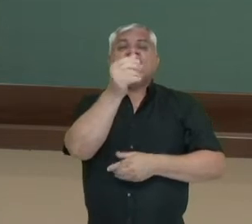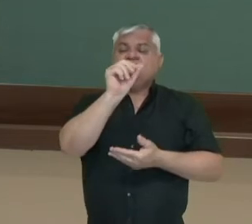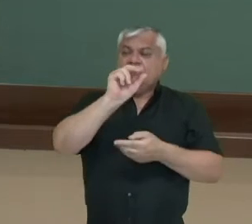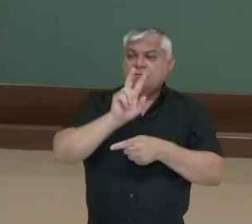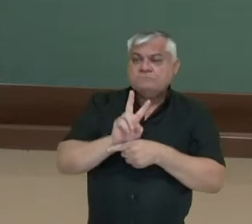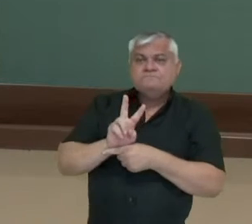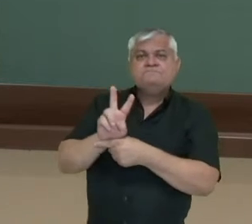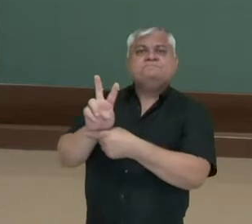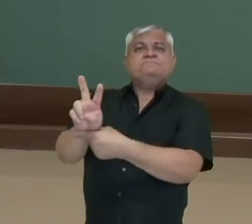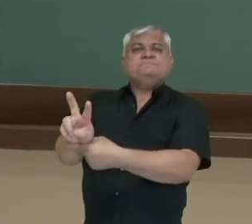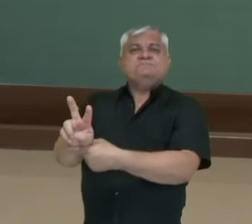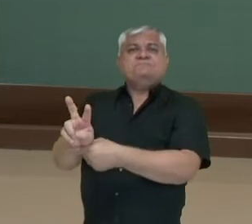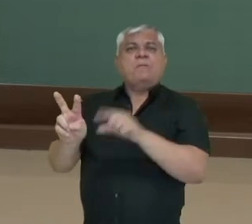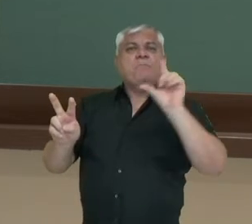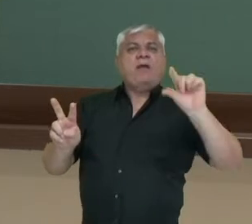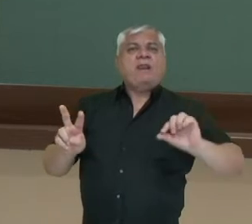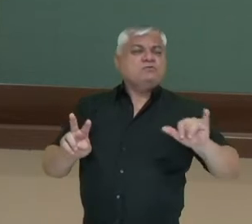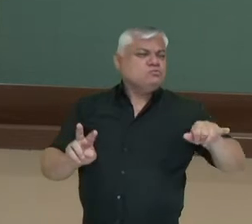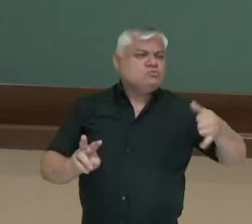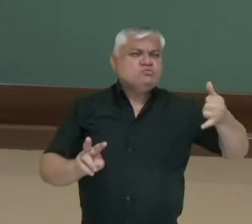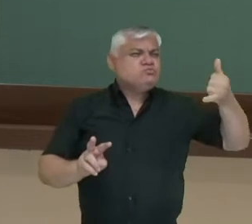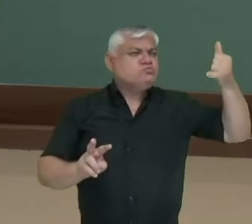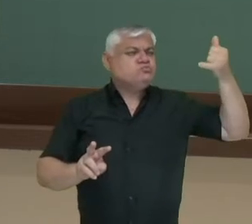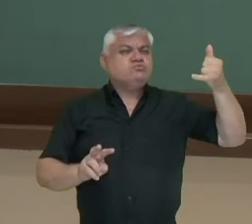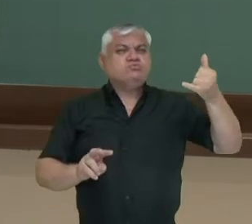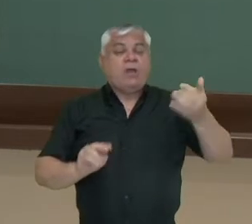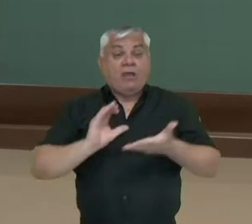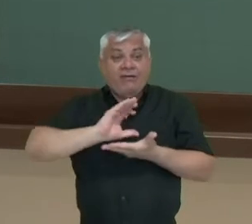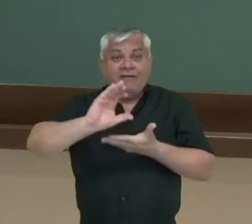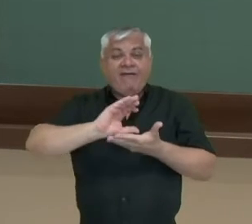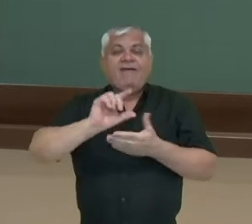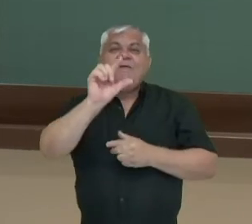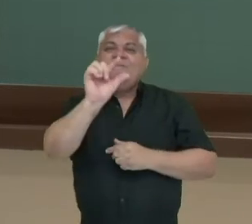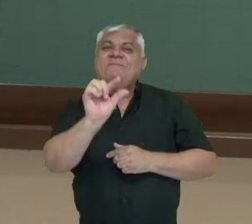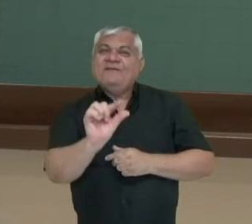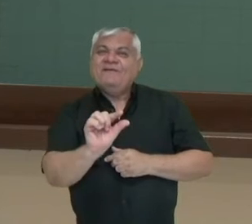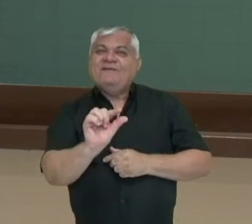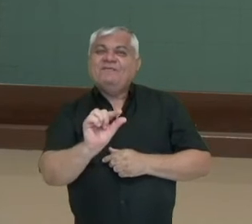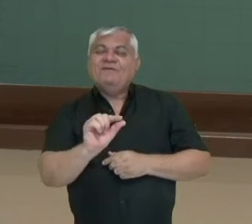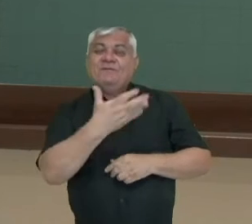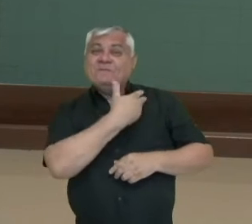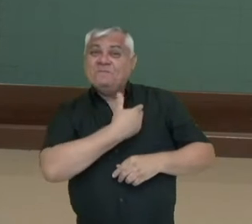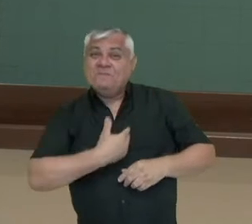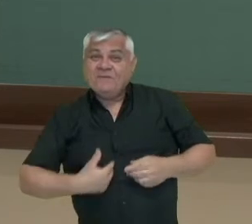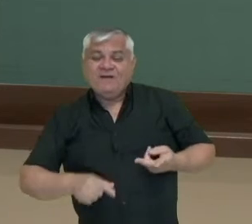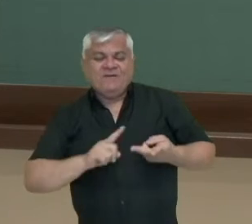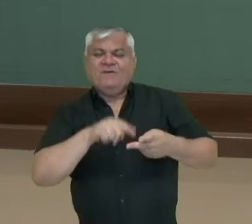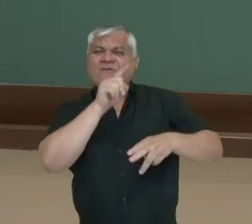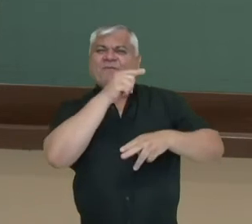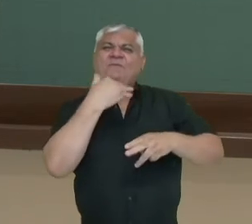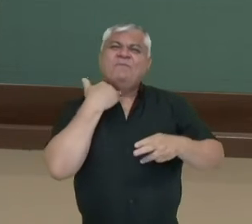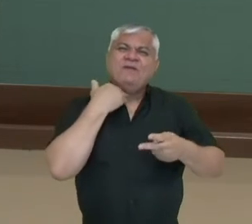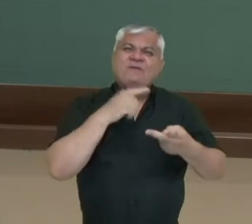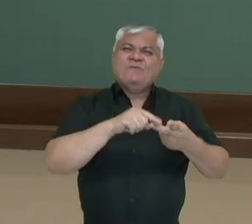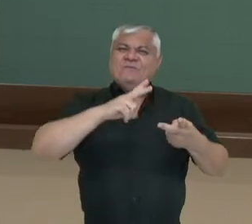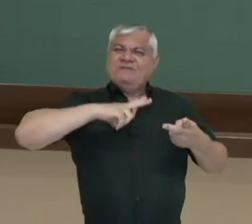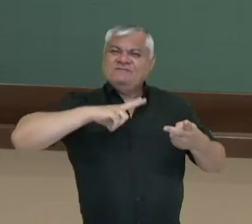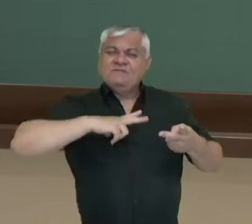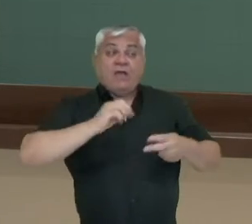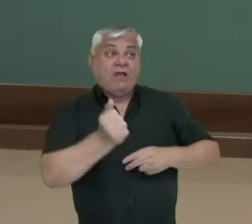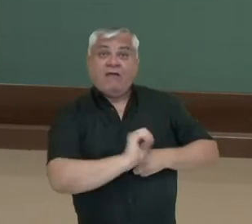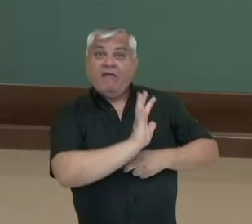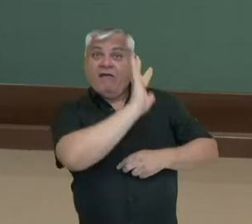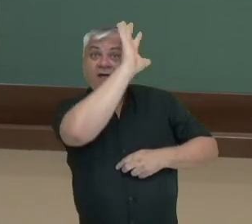mais atrativos do que os bancos tradicionais, tanto os bancos públicos quanto os bancos privados. E no final, quando ela